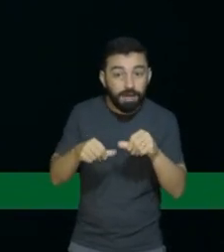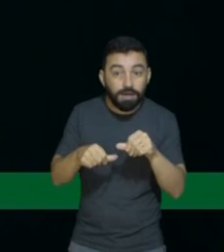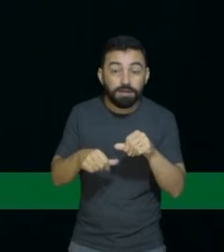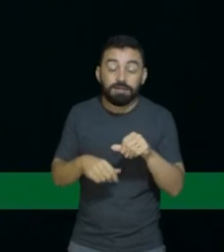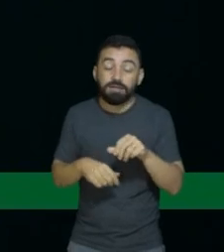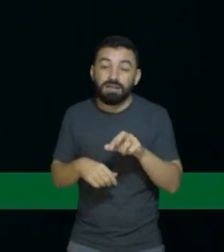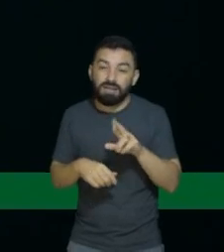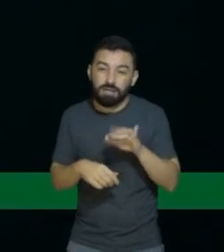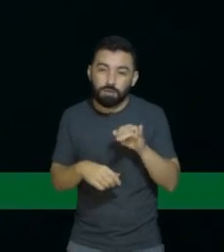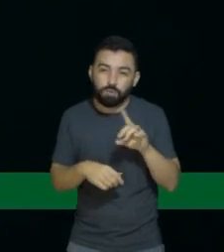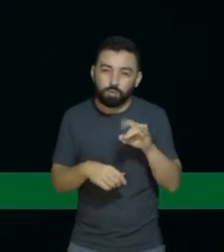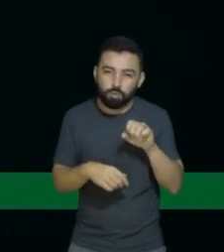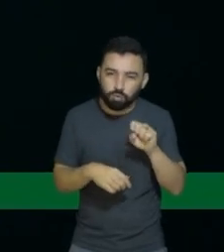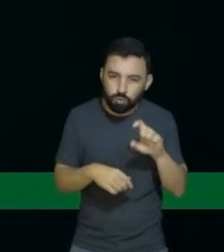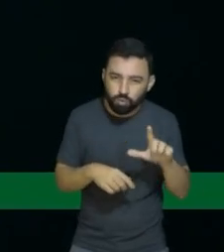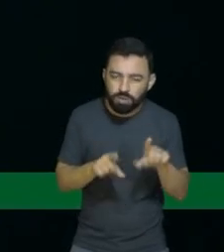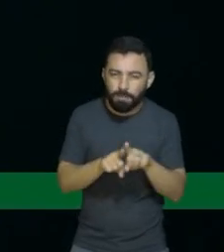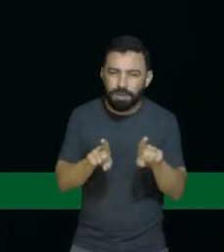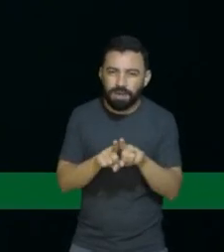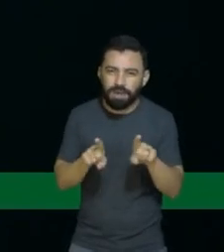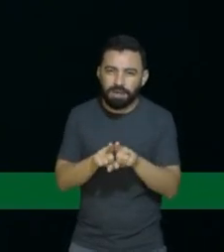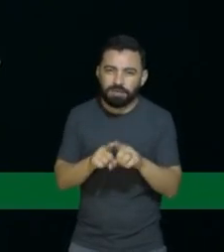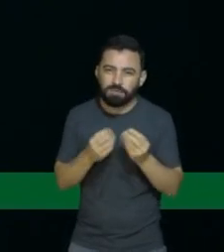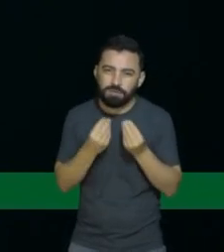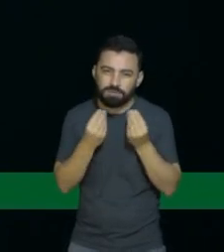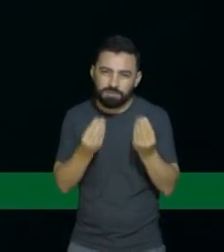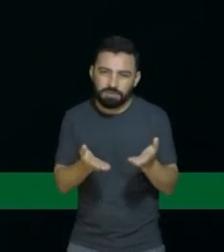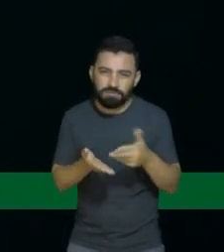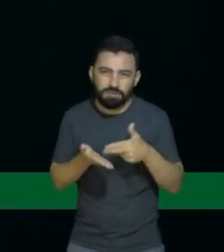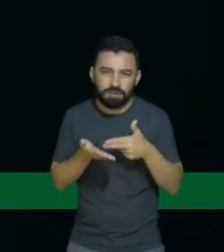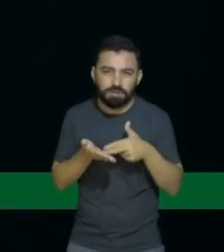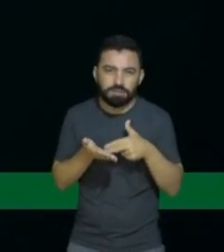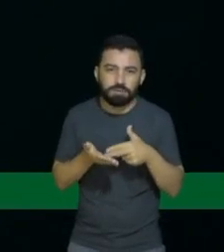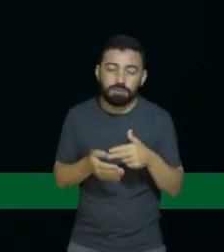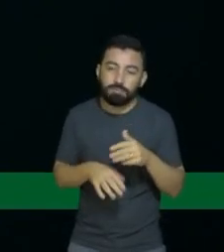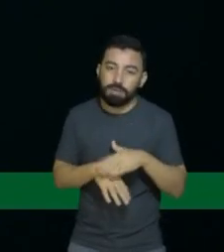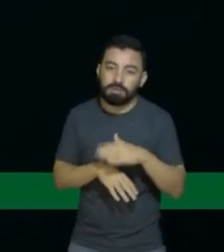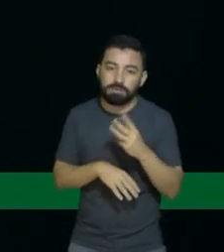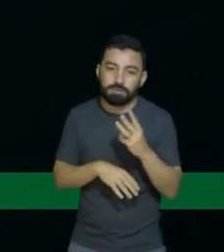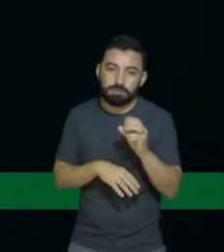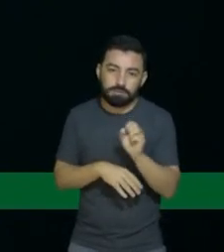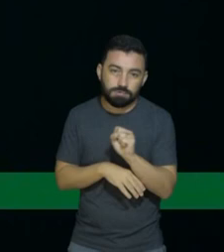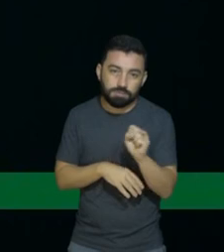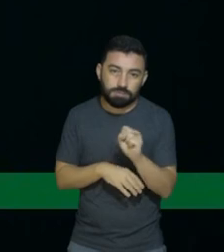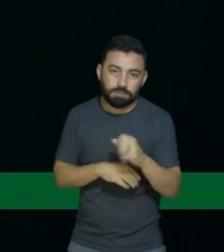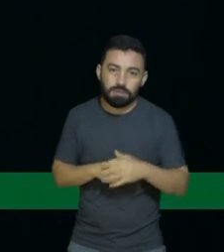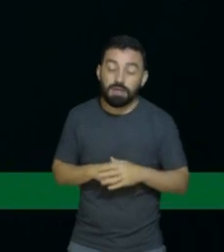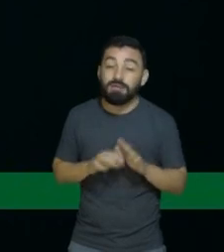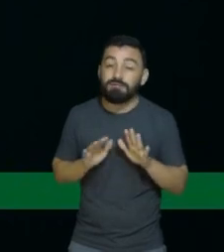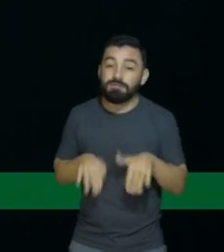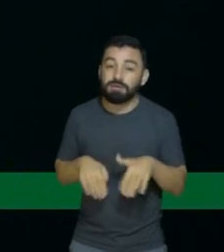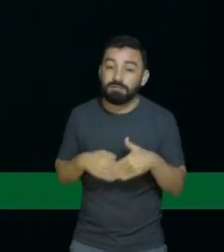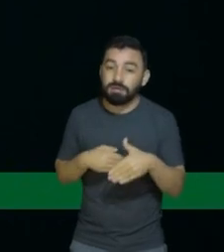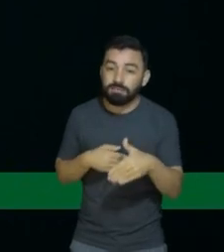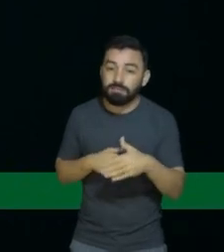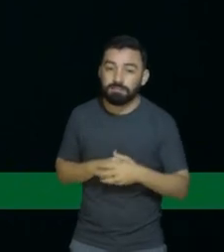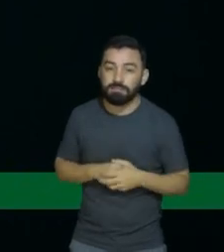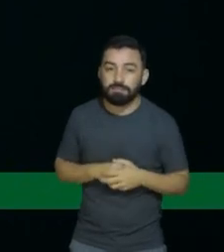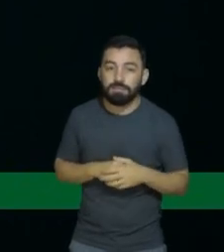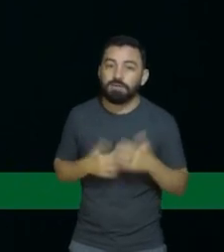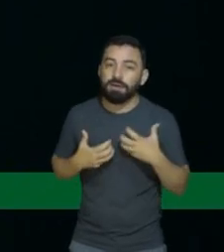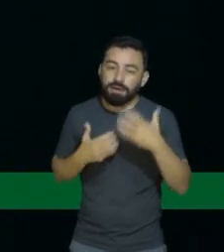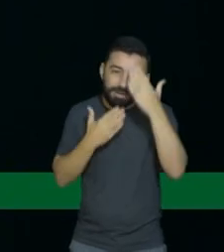uma sede Nova doação de terrenos e Navegantes e brusc mais 30 segundos para finalizar então 30 segundos Quero